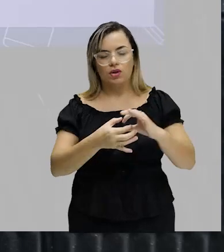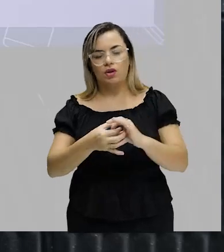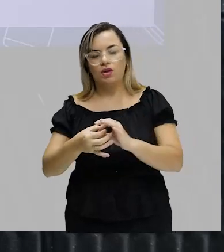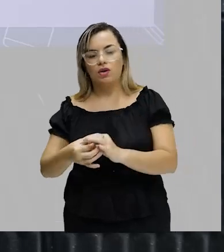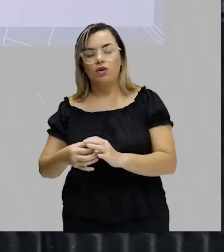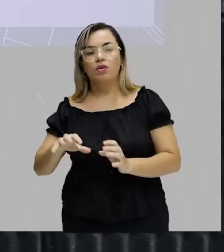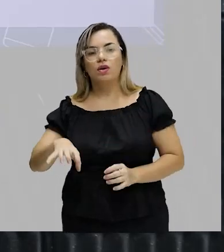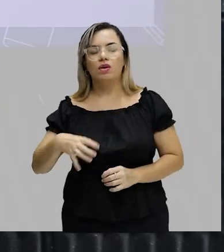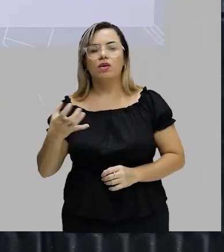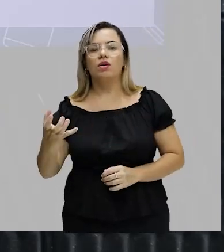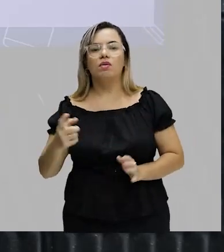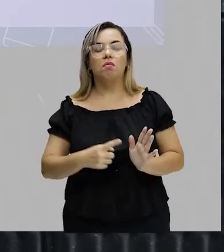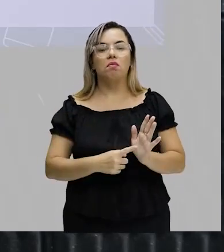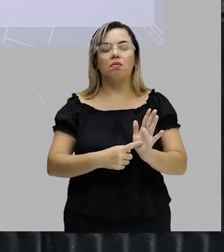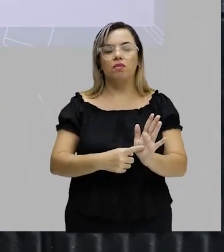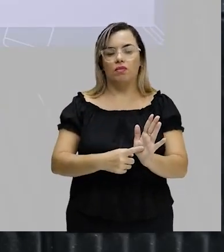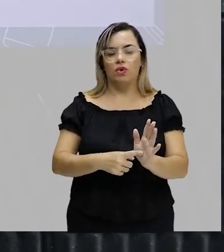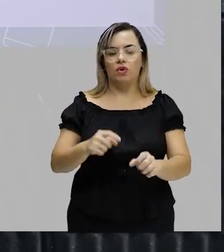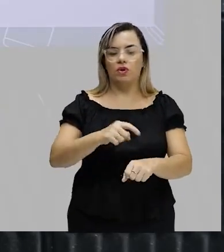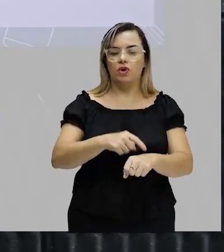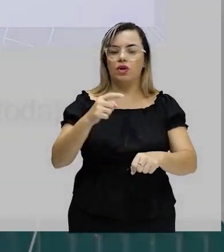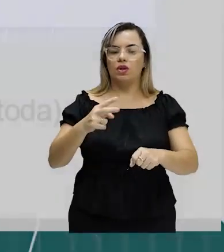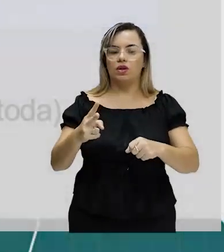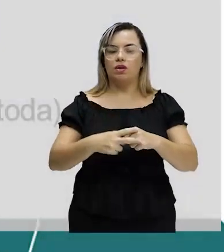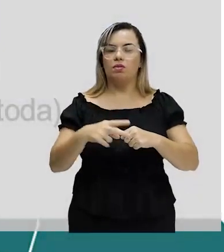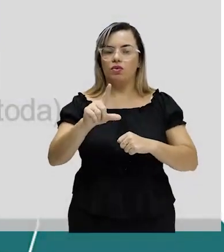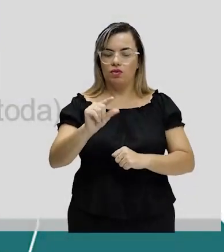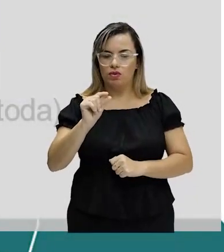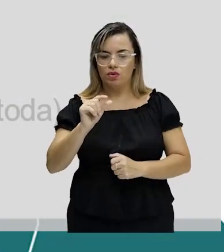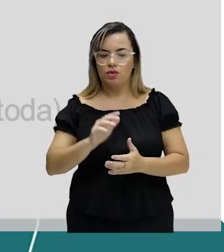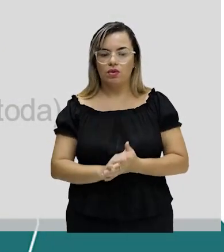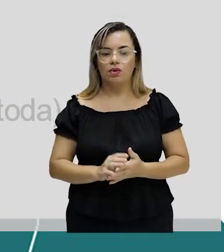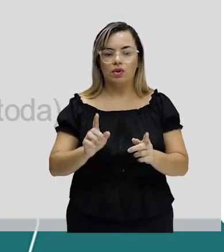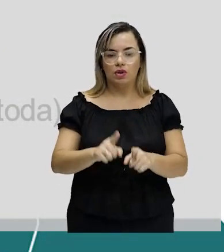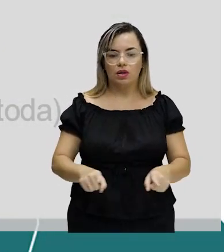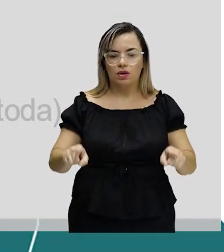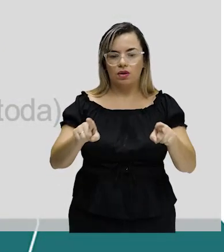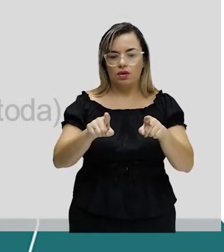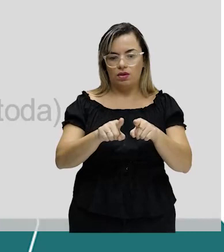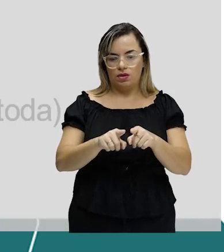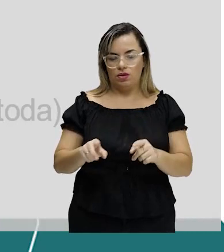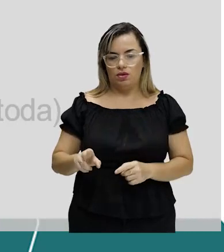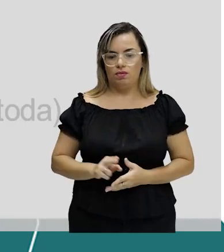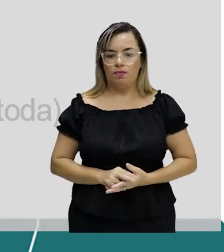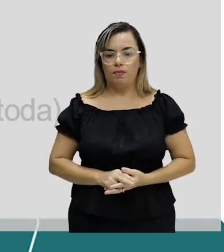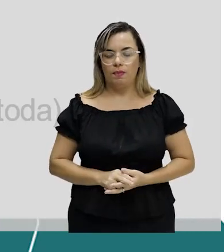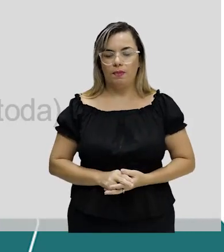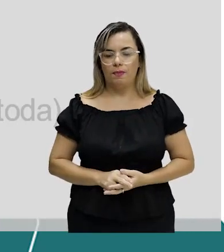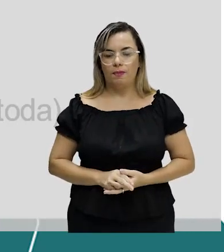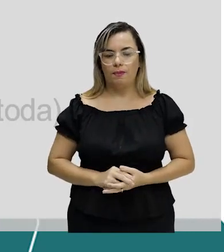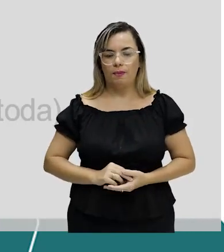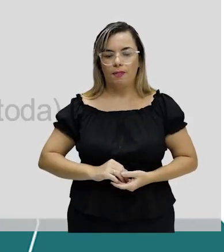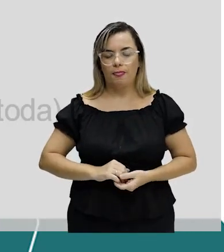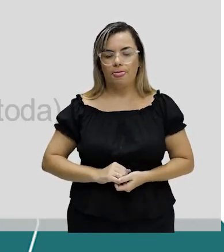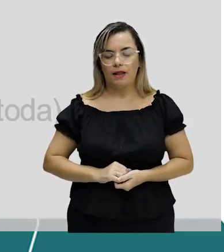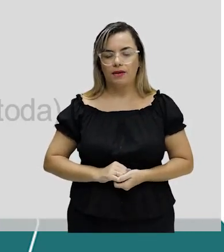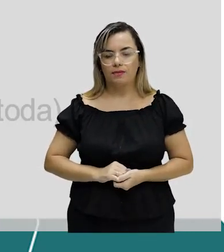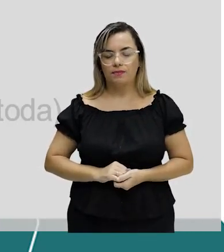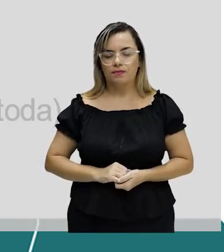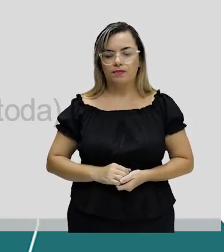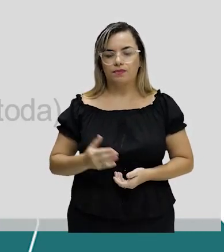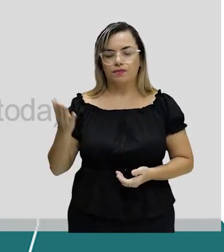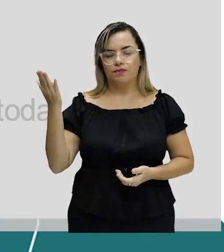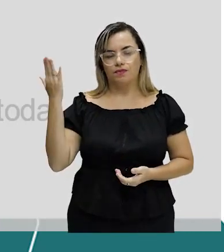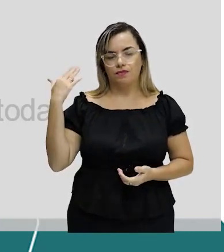quero indicar, e aí eu escolho qual tempo verbal. Também é usado to describe cause and effect. O